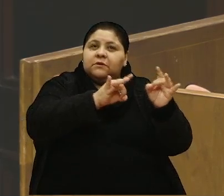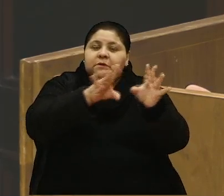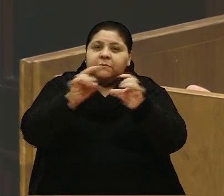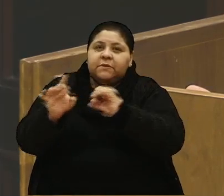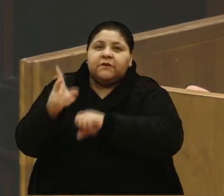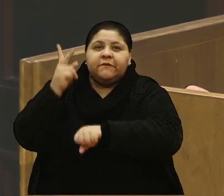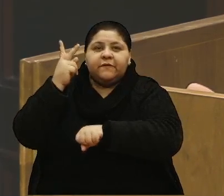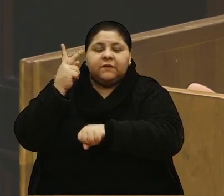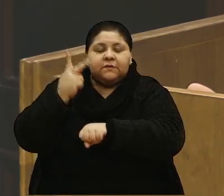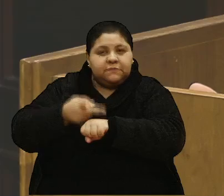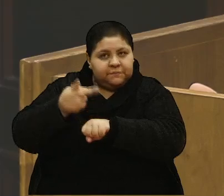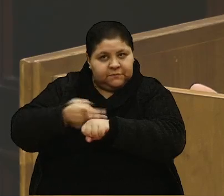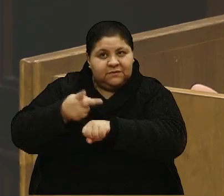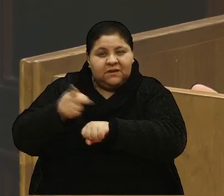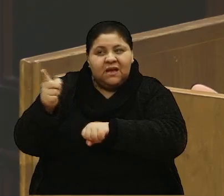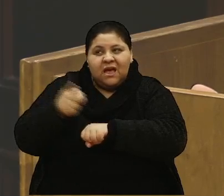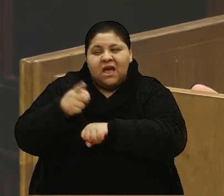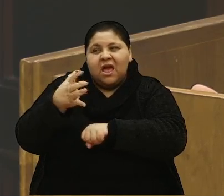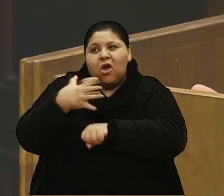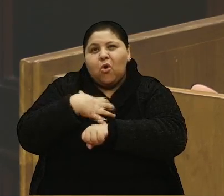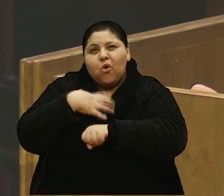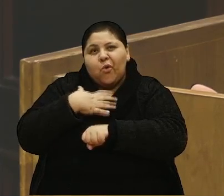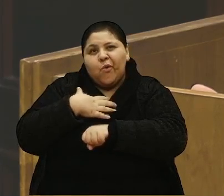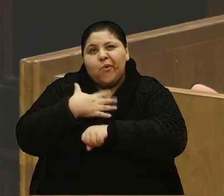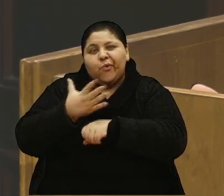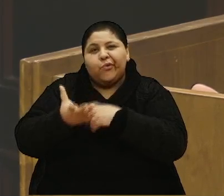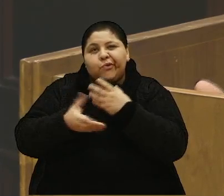produtos. Então, é uma forma de nós, ao